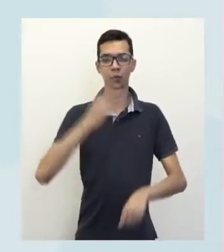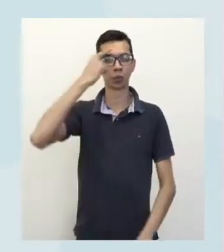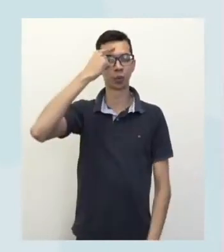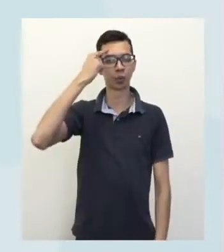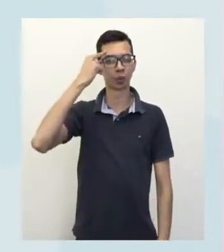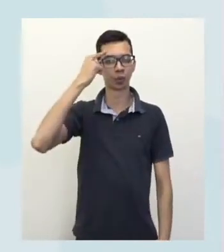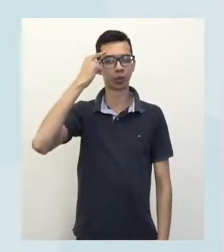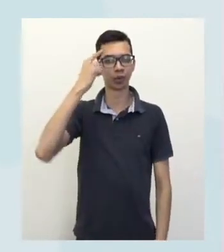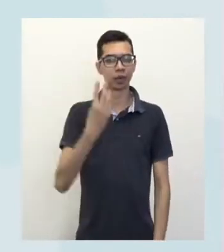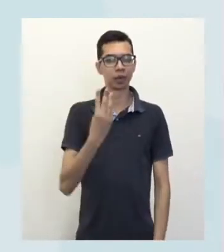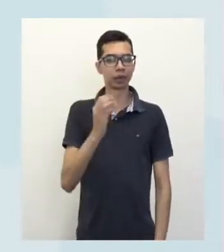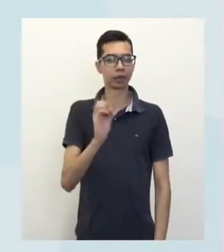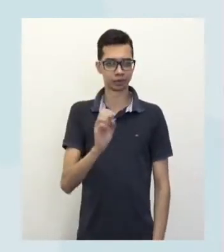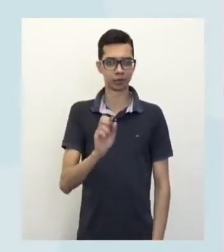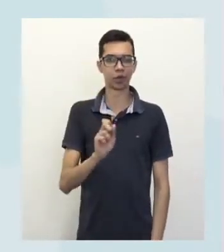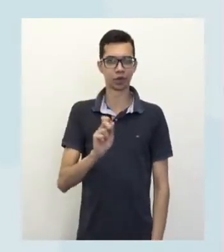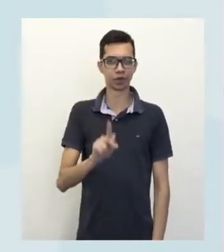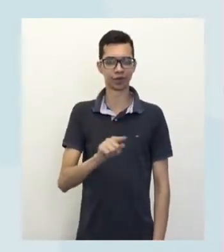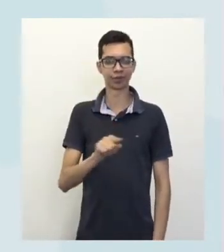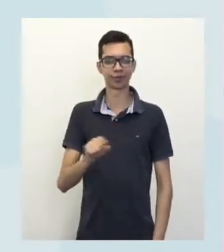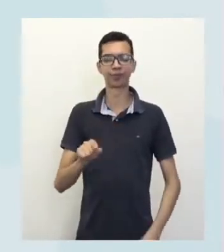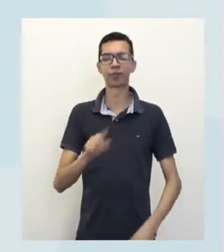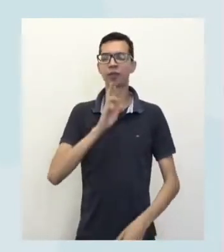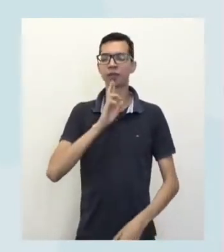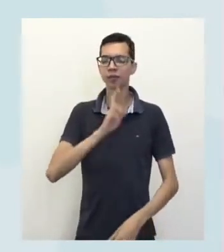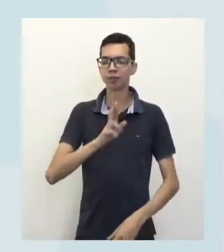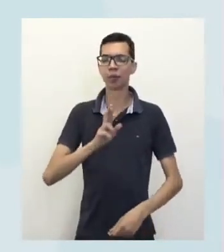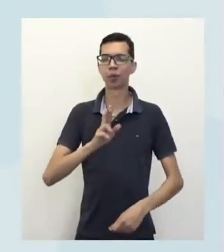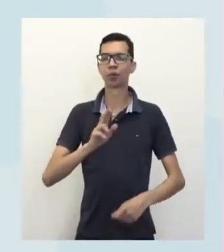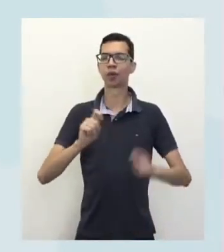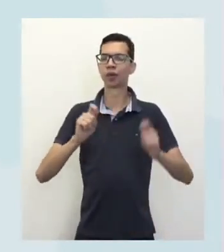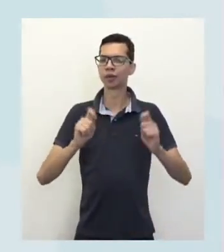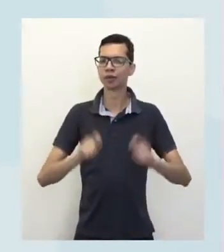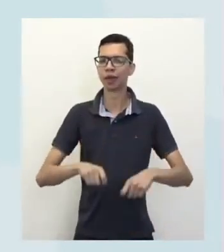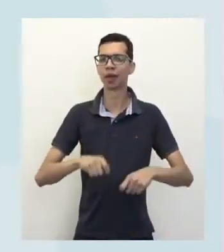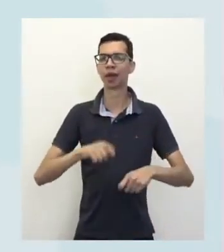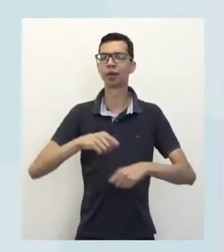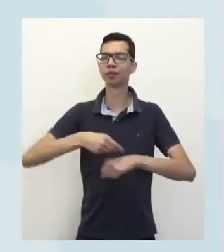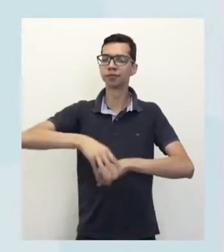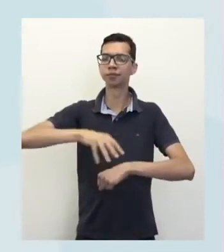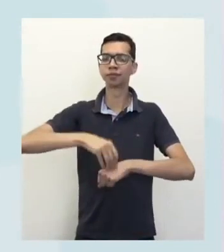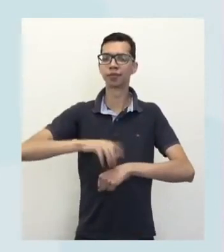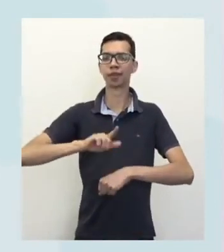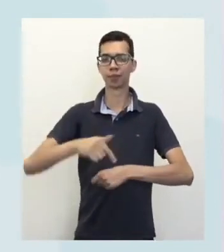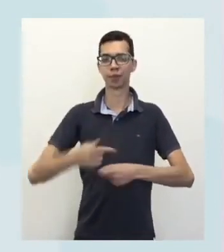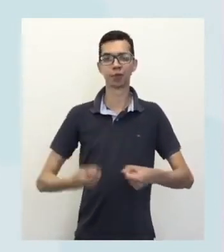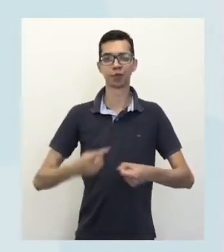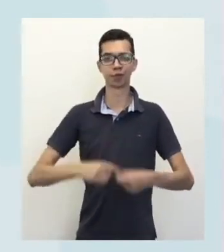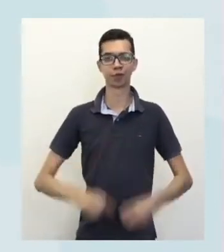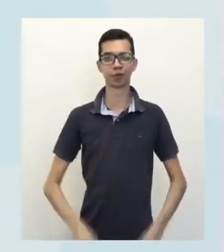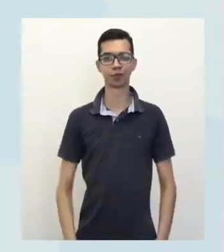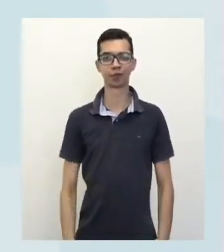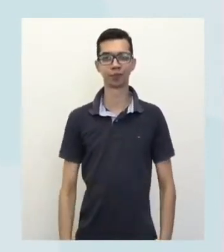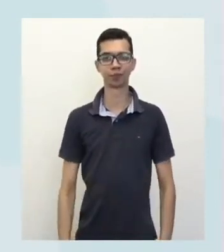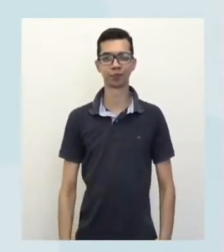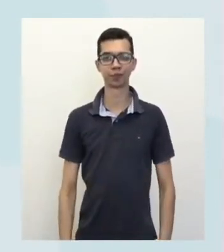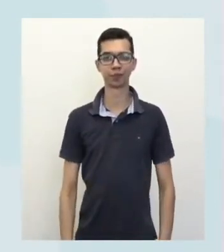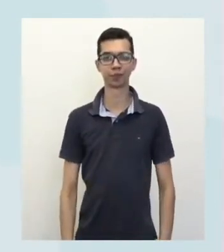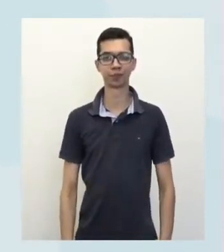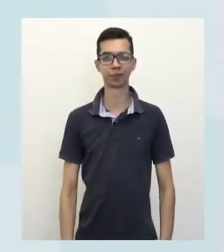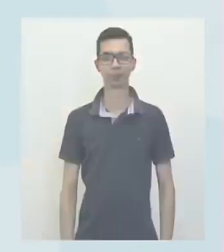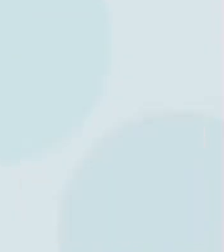tempo aí para poder responder lá no chat, coloquem suas contribuições e nós já retornamos.